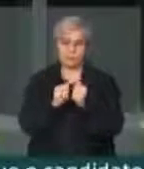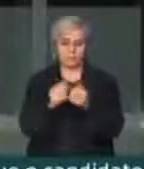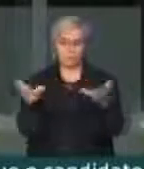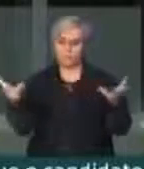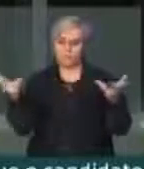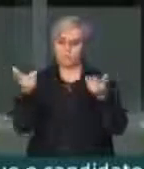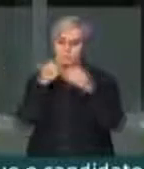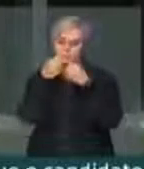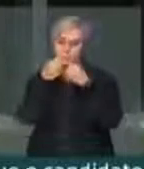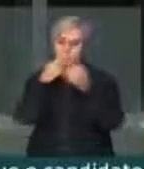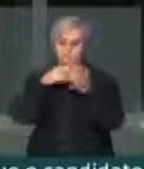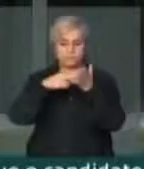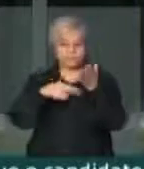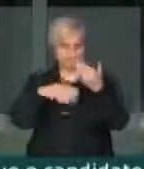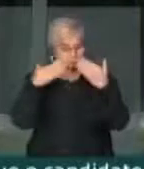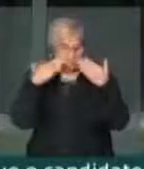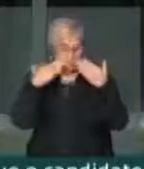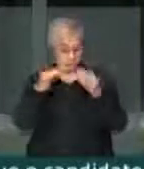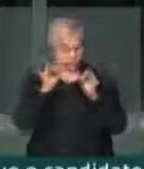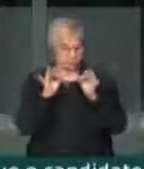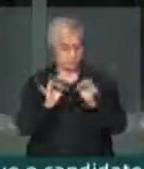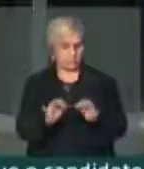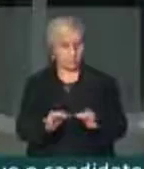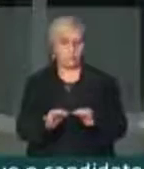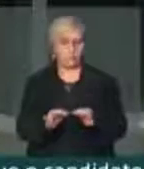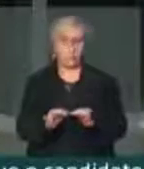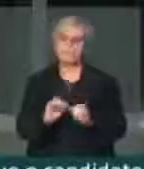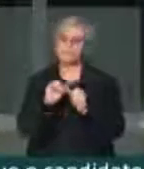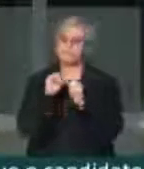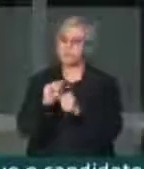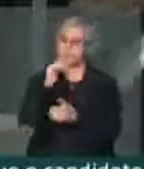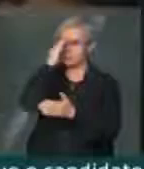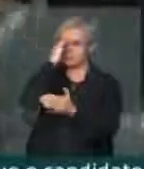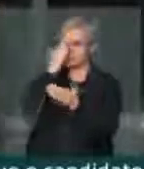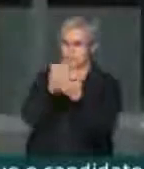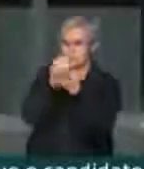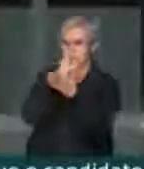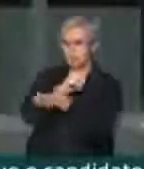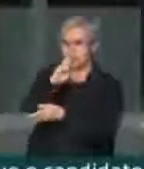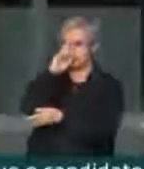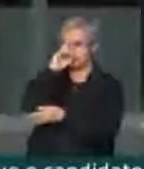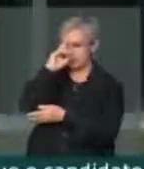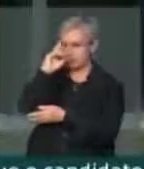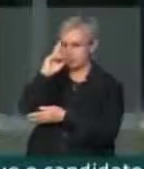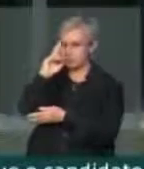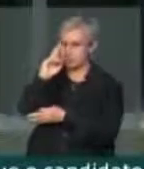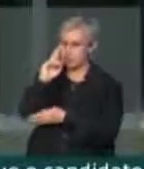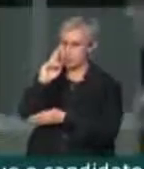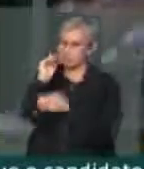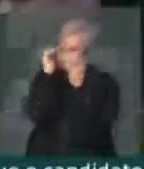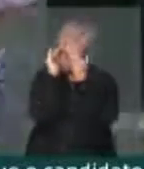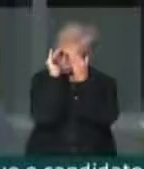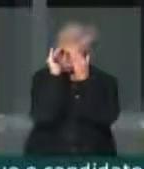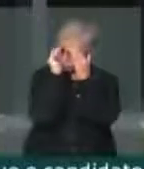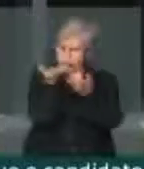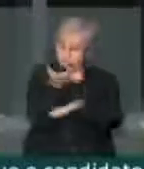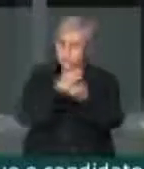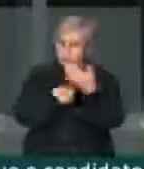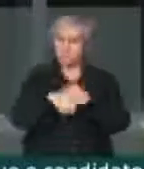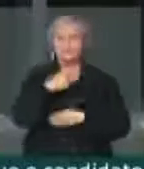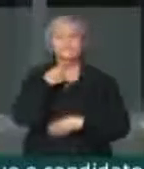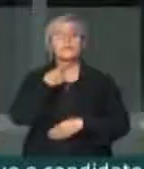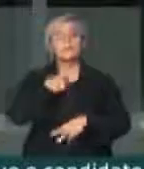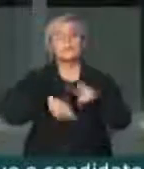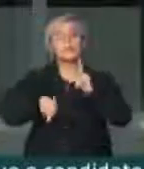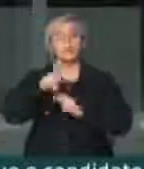brilhante relatório apresentado, deputado Laerte Bessa. Tenha certeza que Vossa Excelência honrou a vontade do povo brasileiro. Vossa Excelência, que